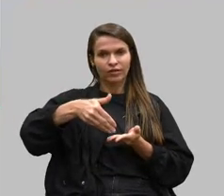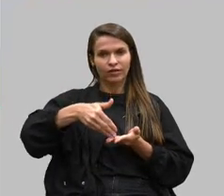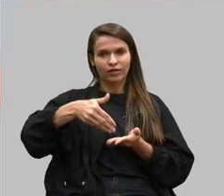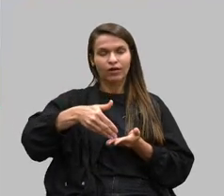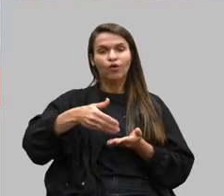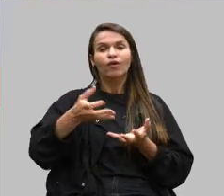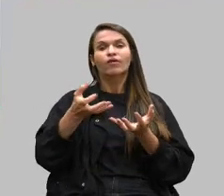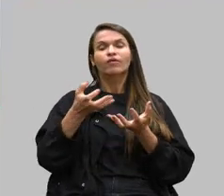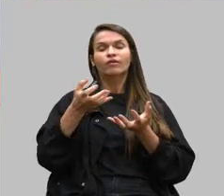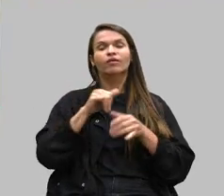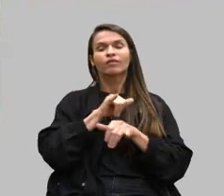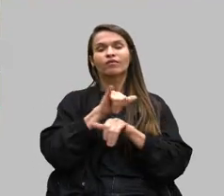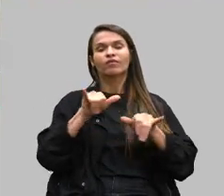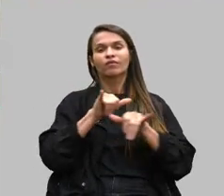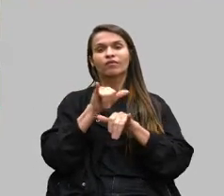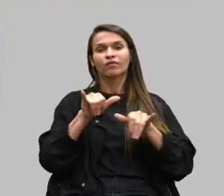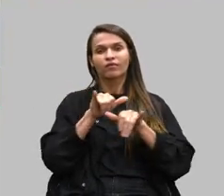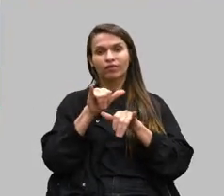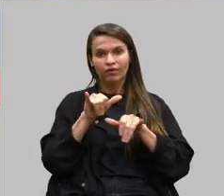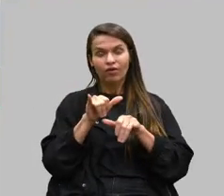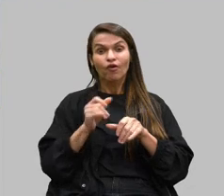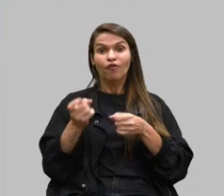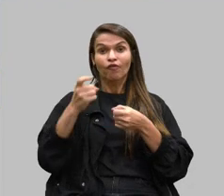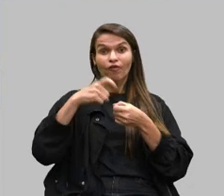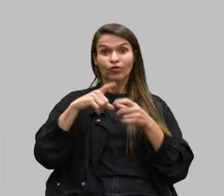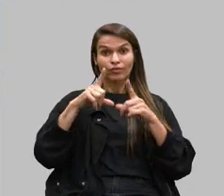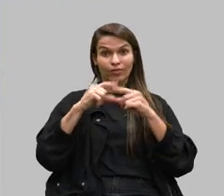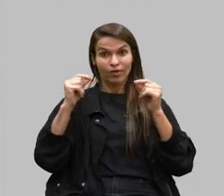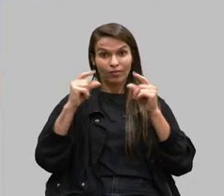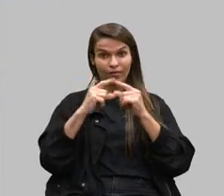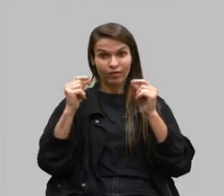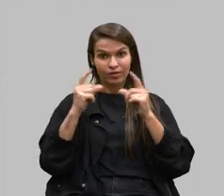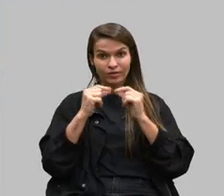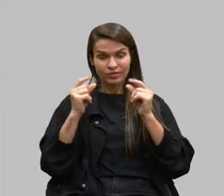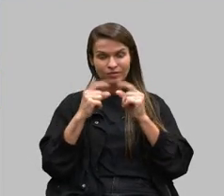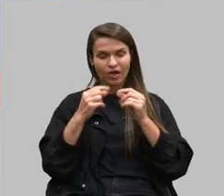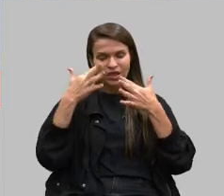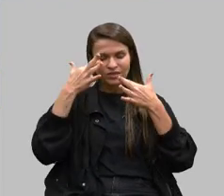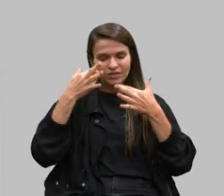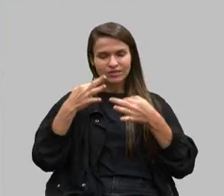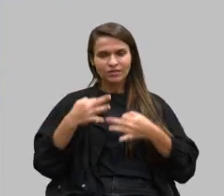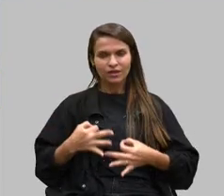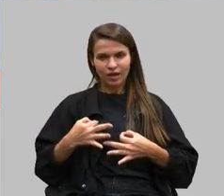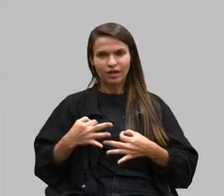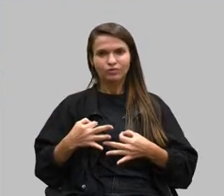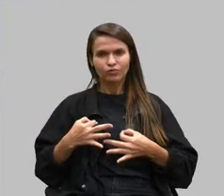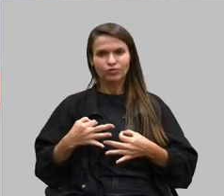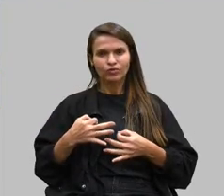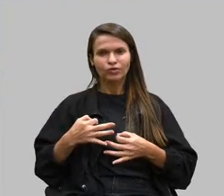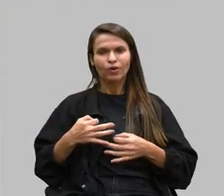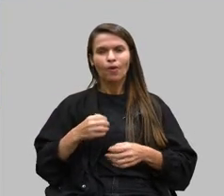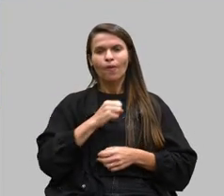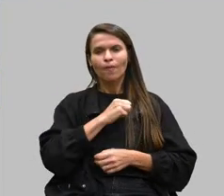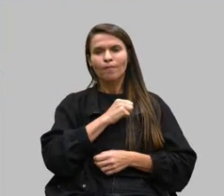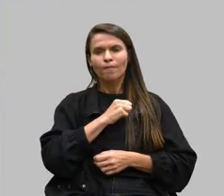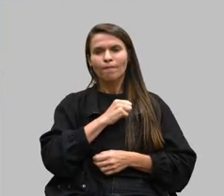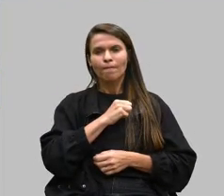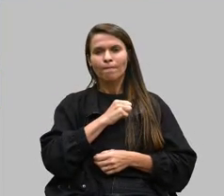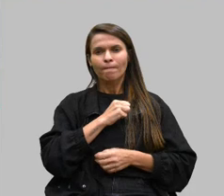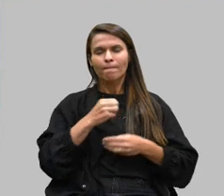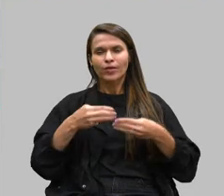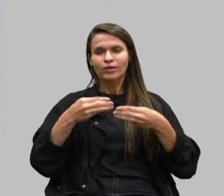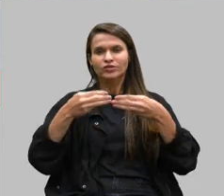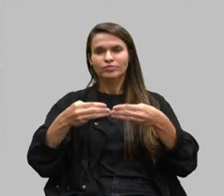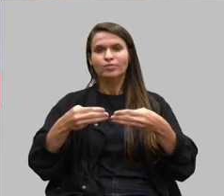gostaria de dizer que volto para Brasília certo de que o ministério dos transportes